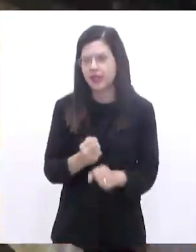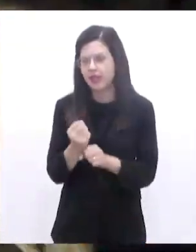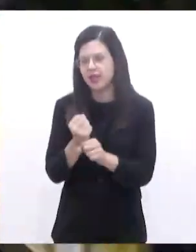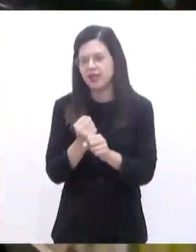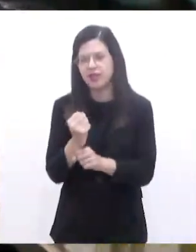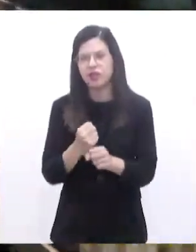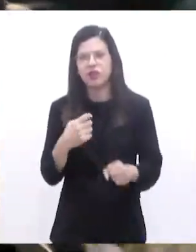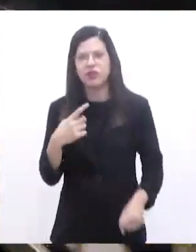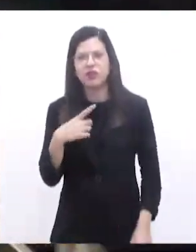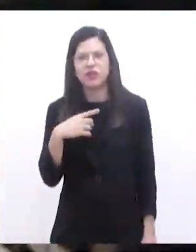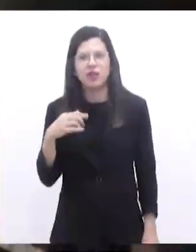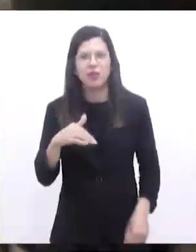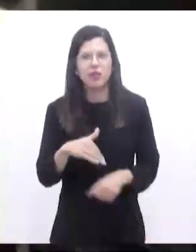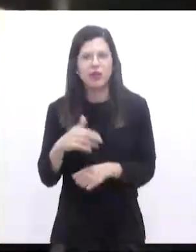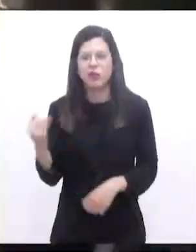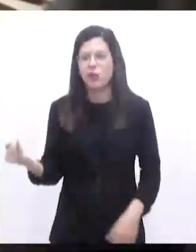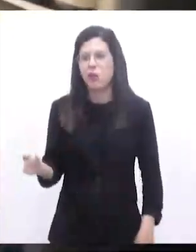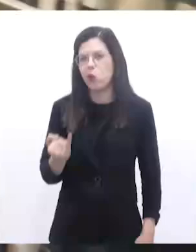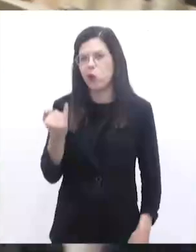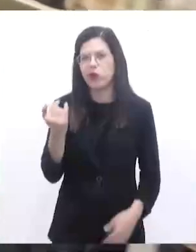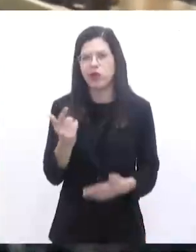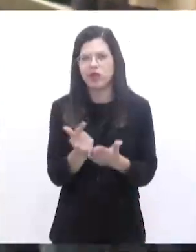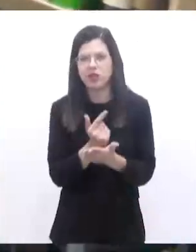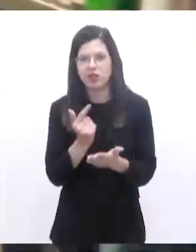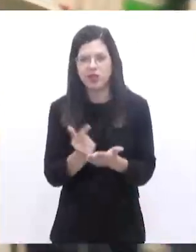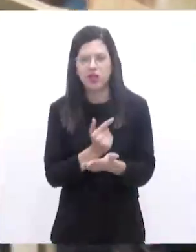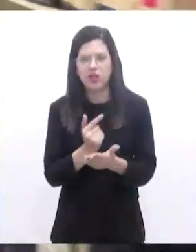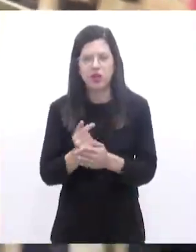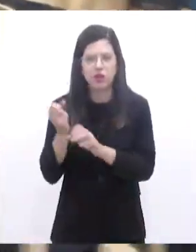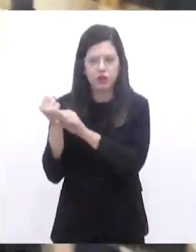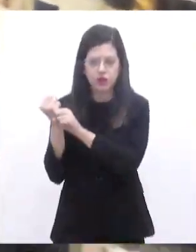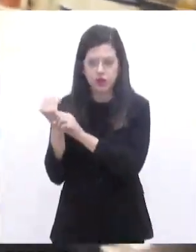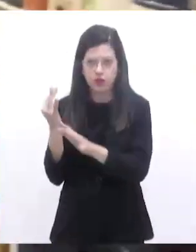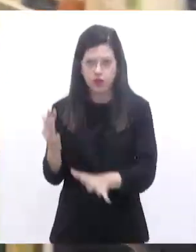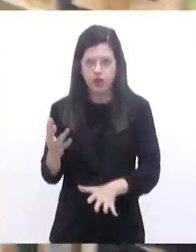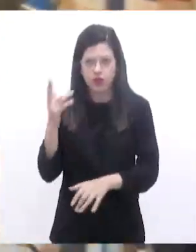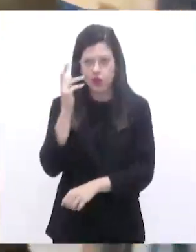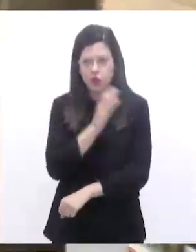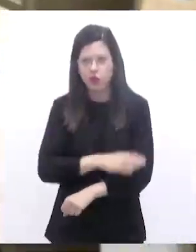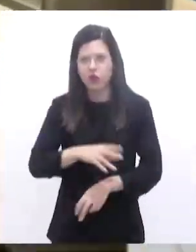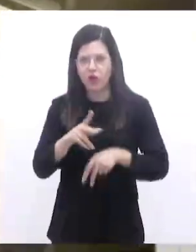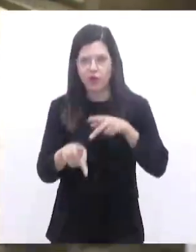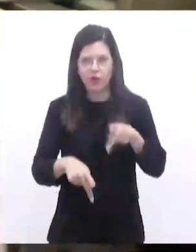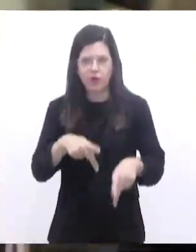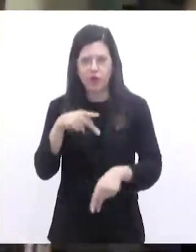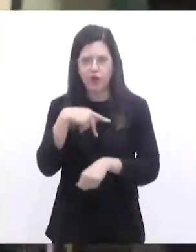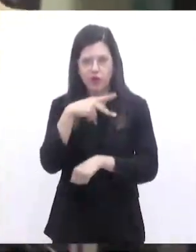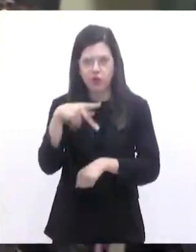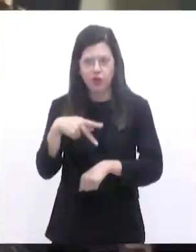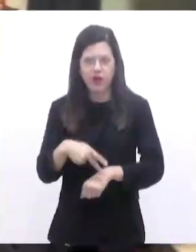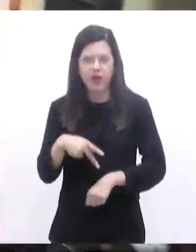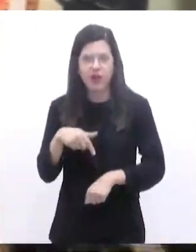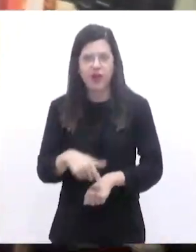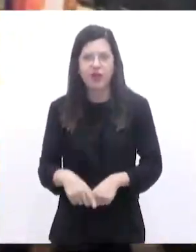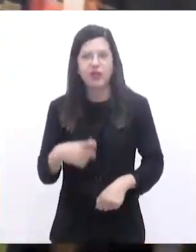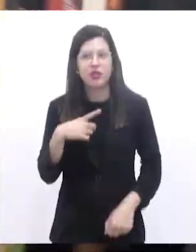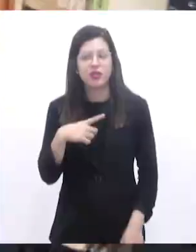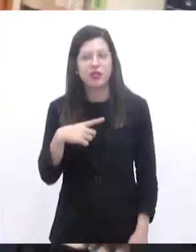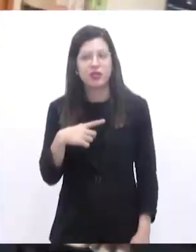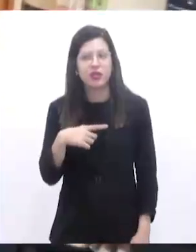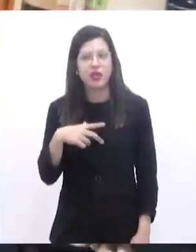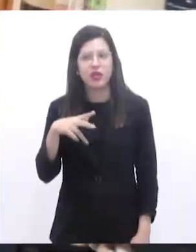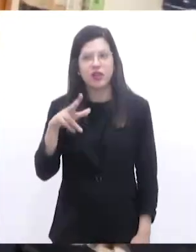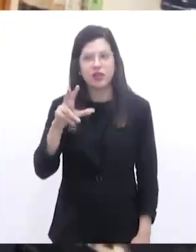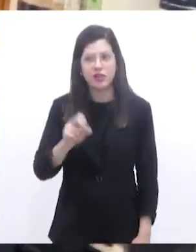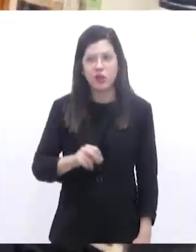Possui um dos mais importantes acervos especializados em folclore e cultura popular do país. O espaço conta com aproximadamente